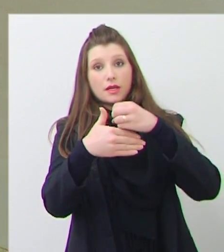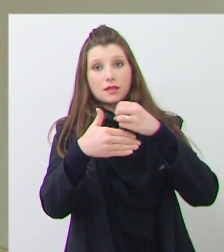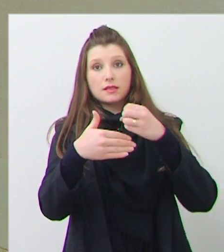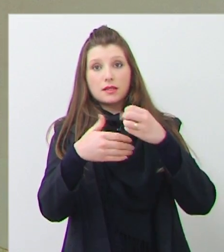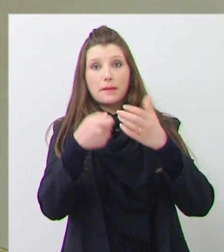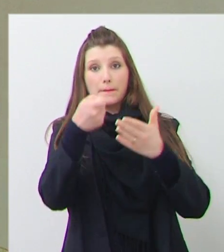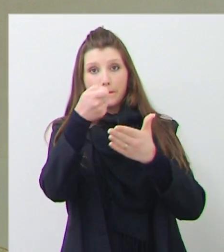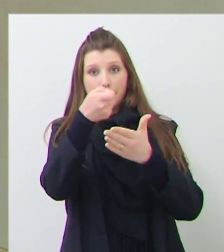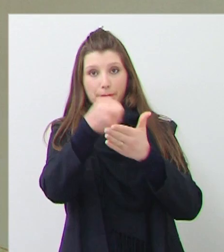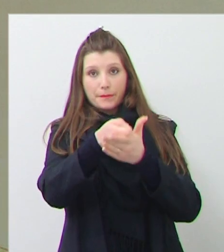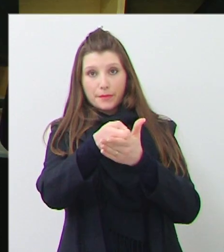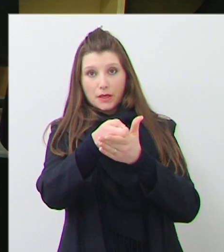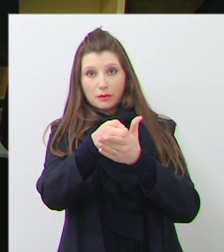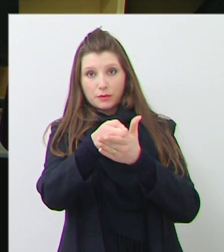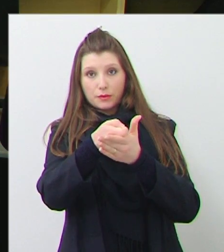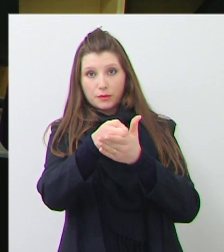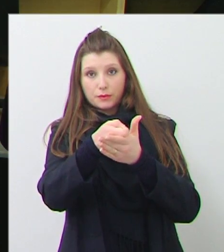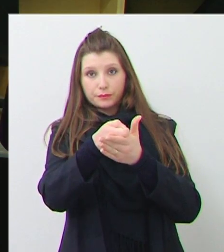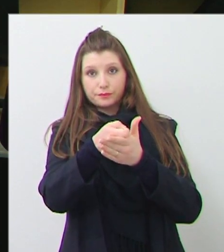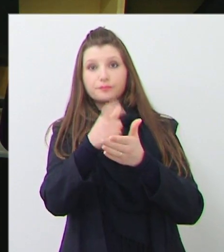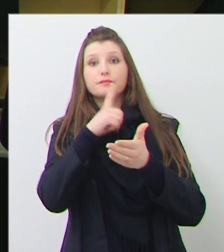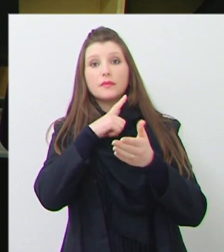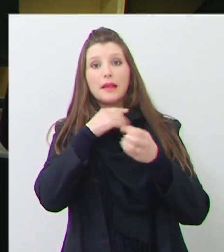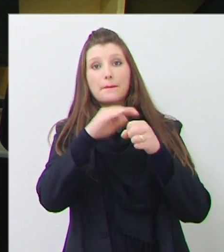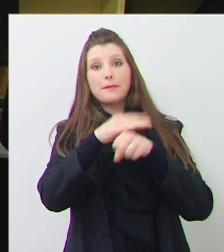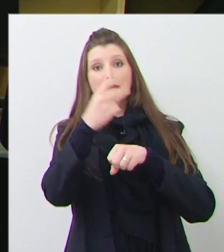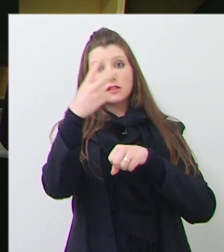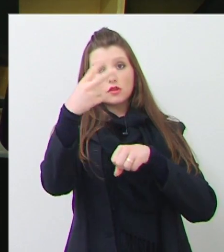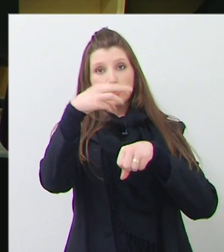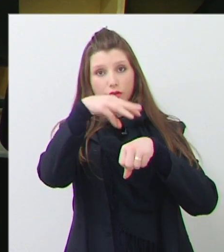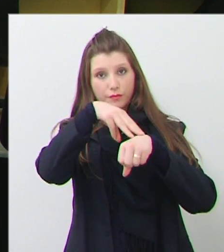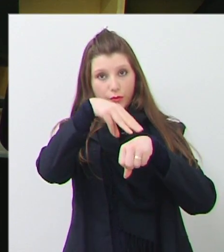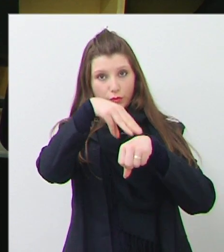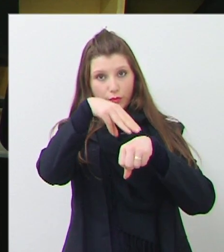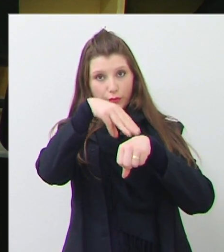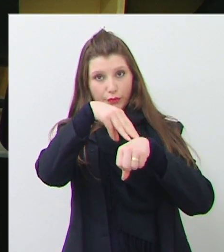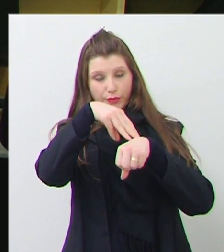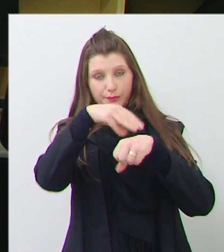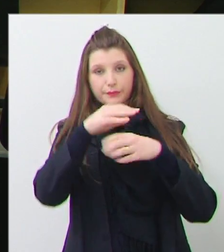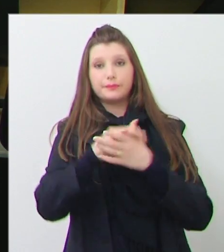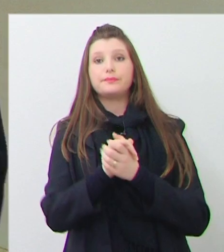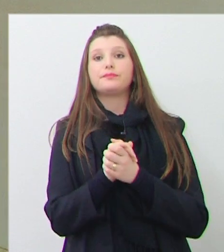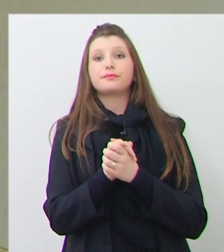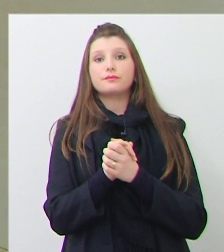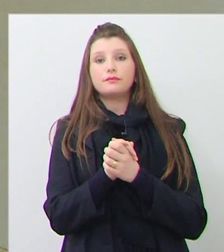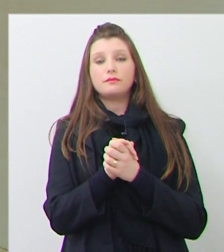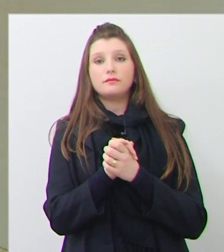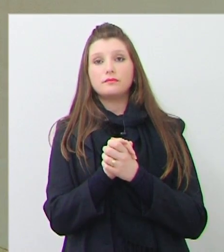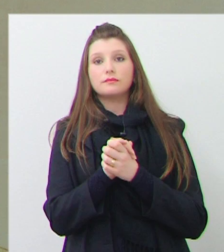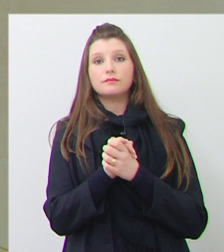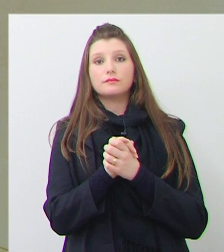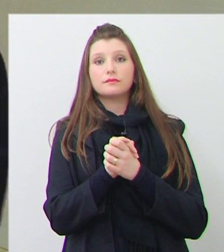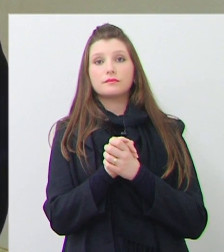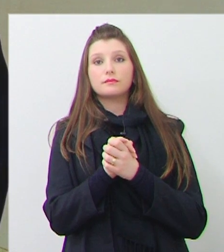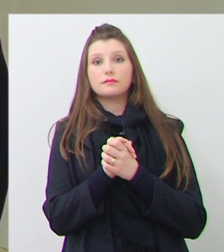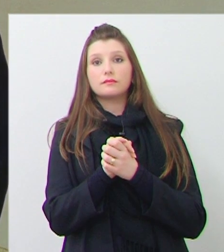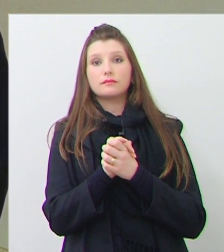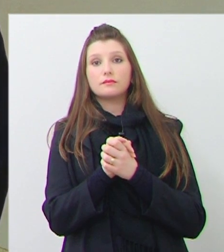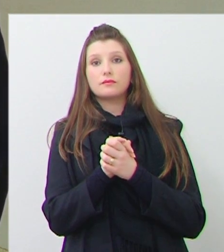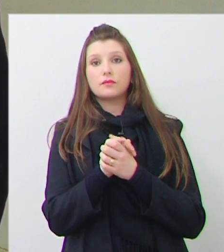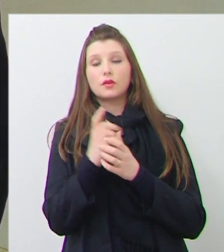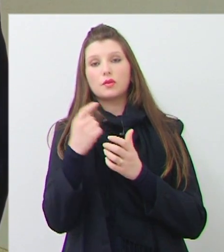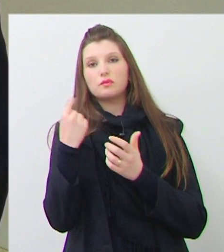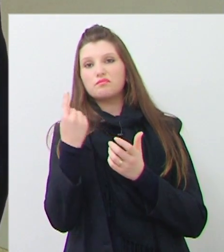Vereador, Vossa Excelência dispõe de mais 2 minutos do vereador Zilli. Obrigado, vereador Zilli. Todos